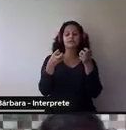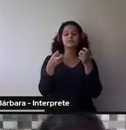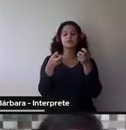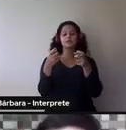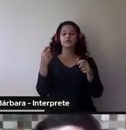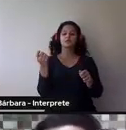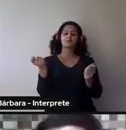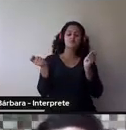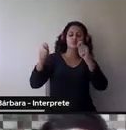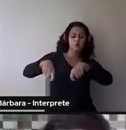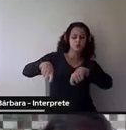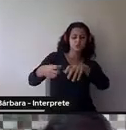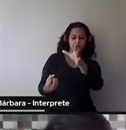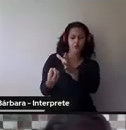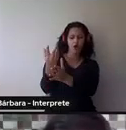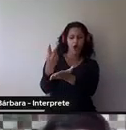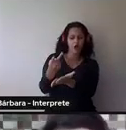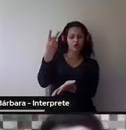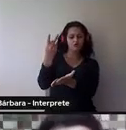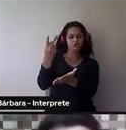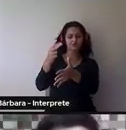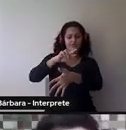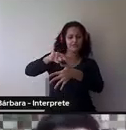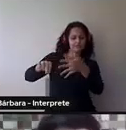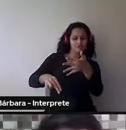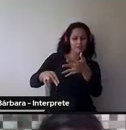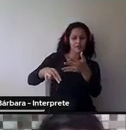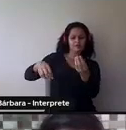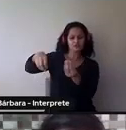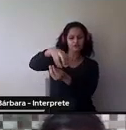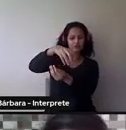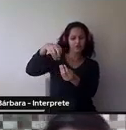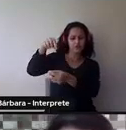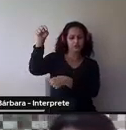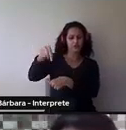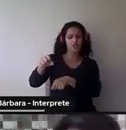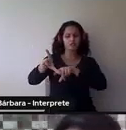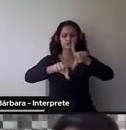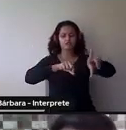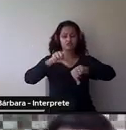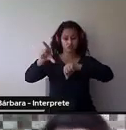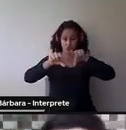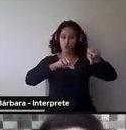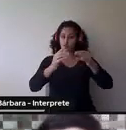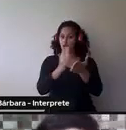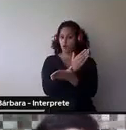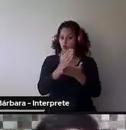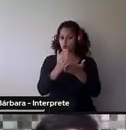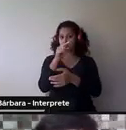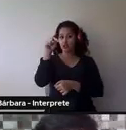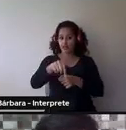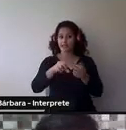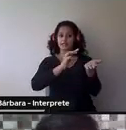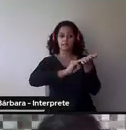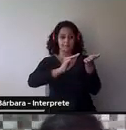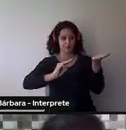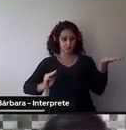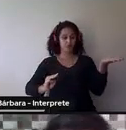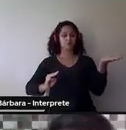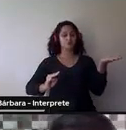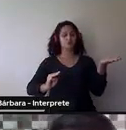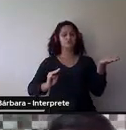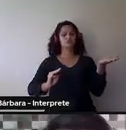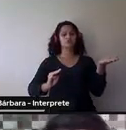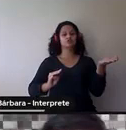fungos poroides que foram selecionadas. E aqui a gente, esse método, no caso, ele